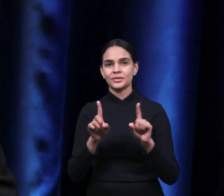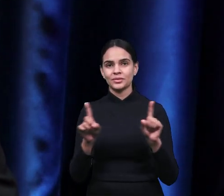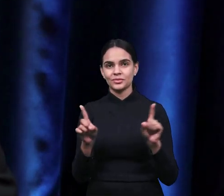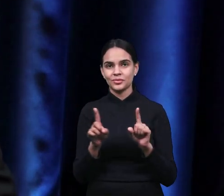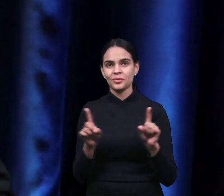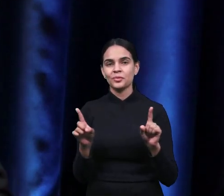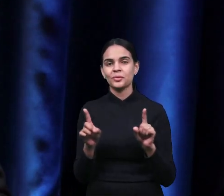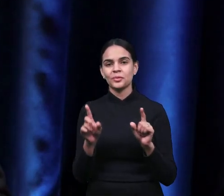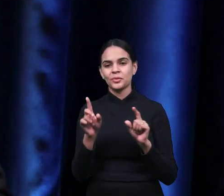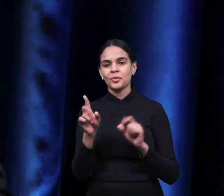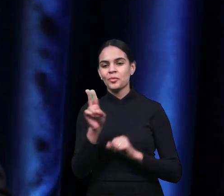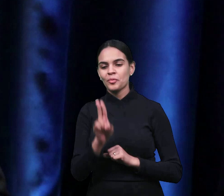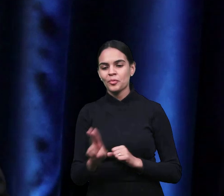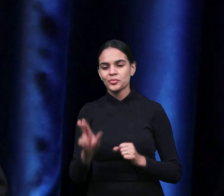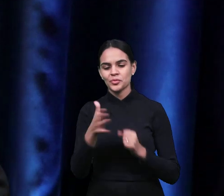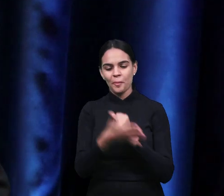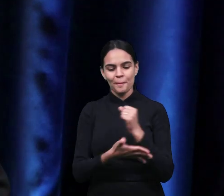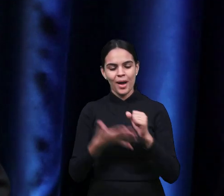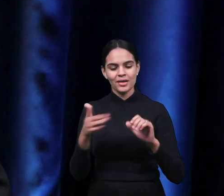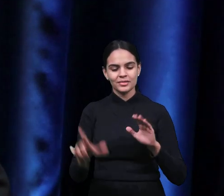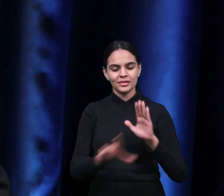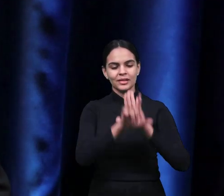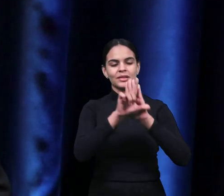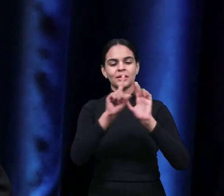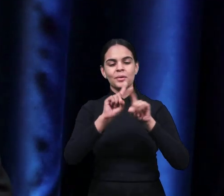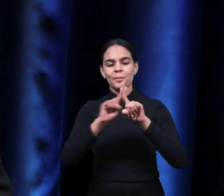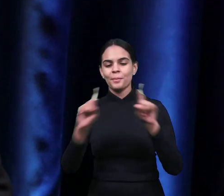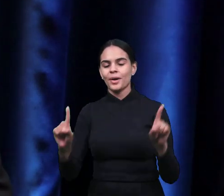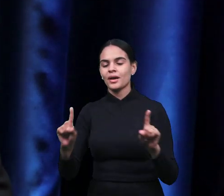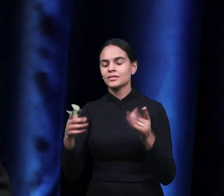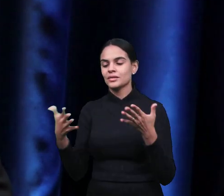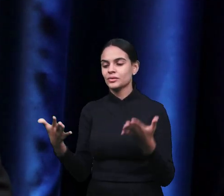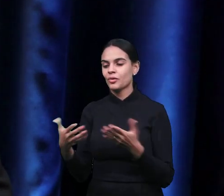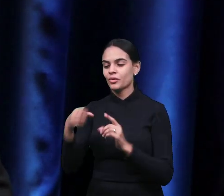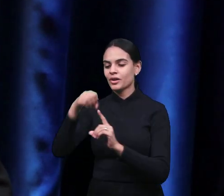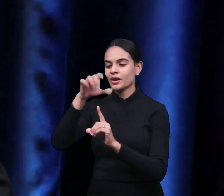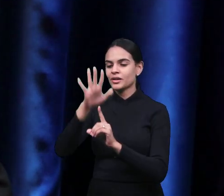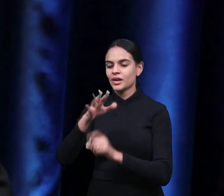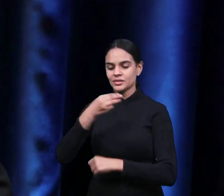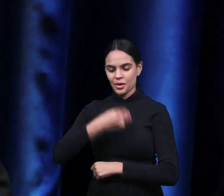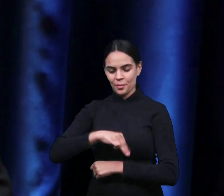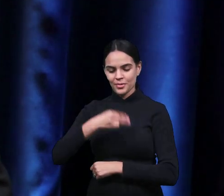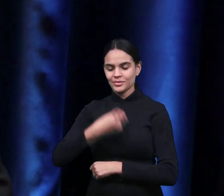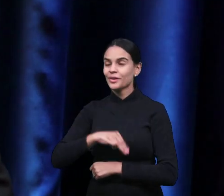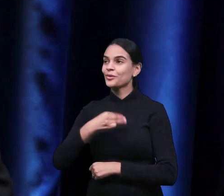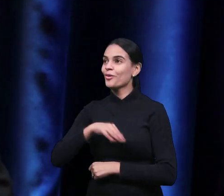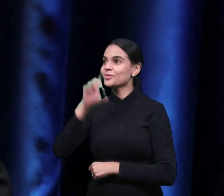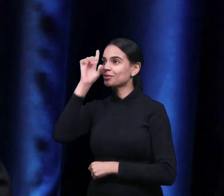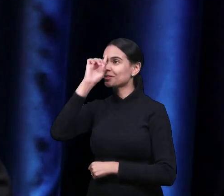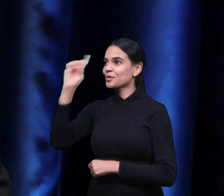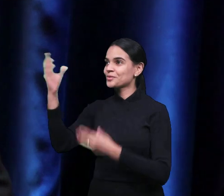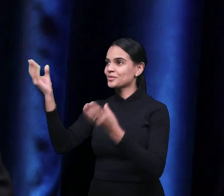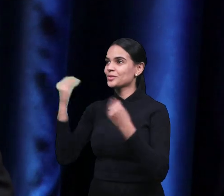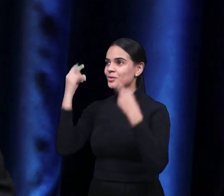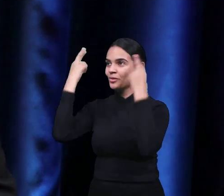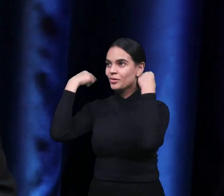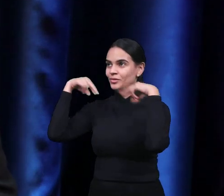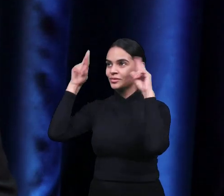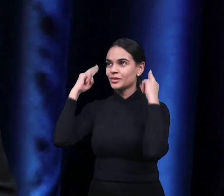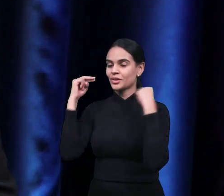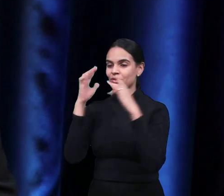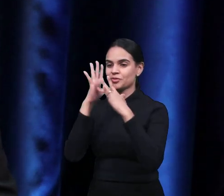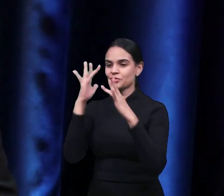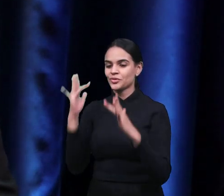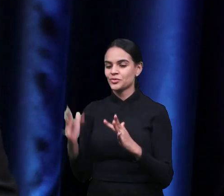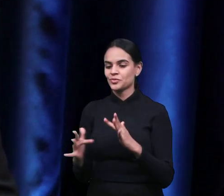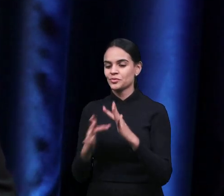da lei, mas agora o Senhor providenciou pela graça, pela misericórdia, o cordeiro. A providência de Deus para que o homem